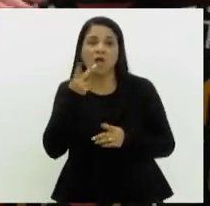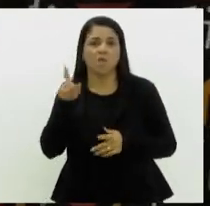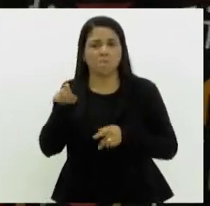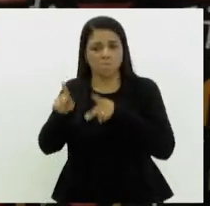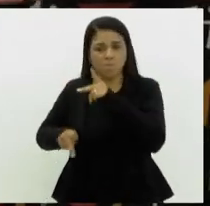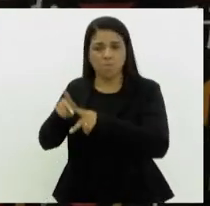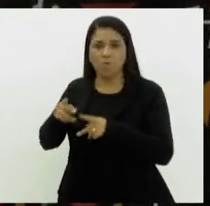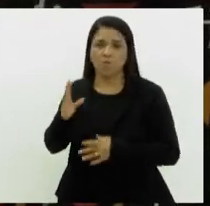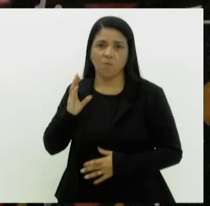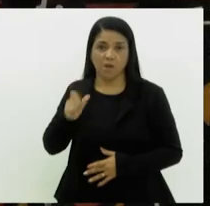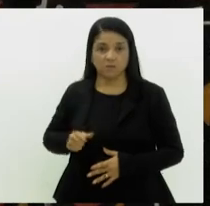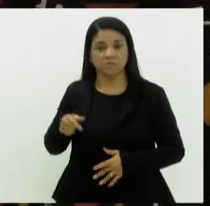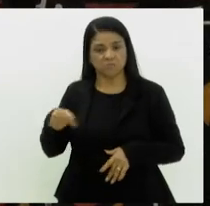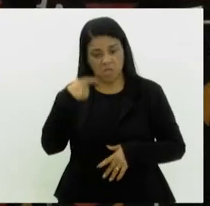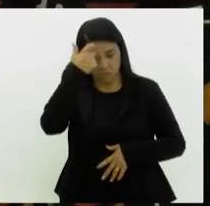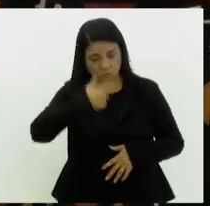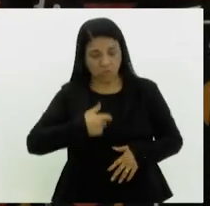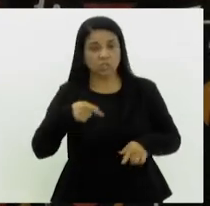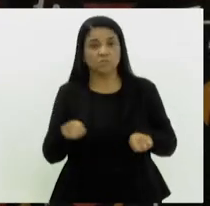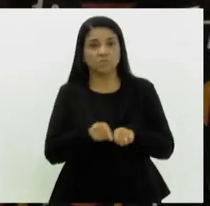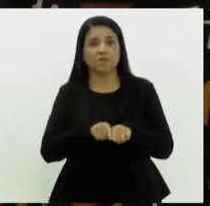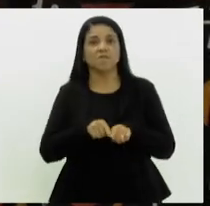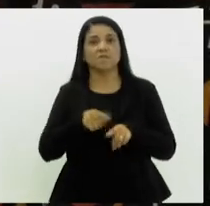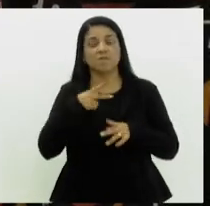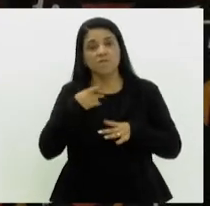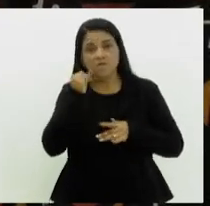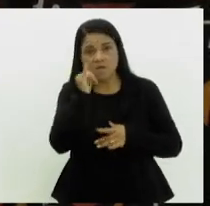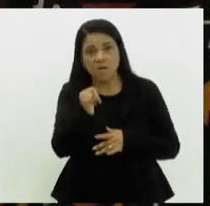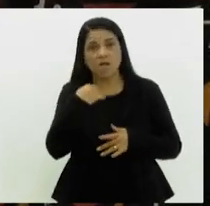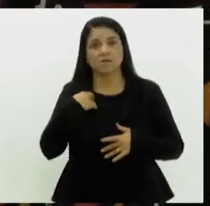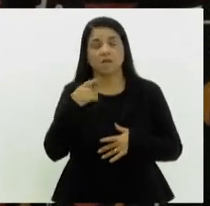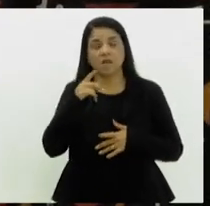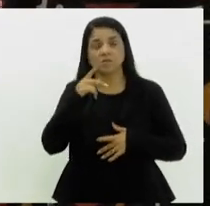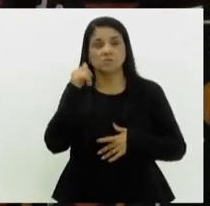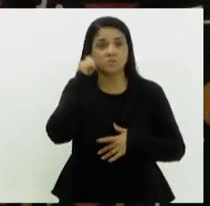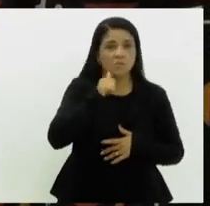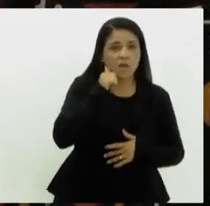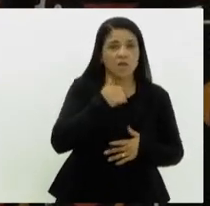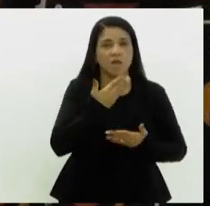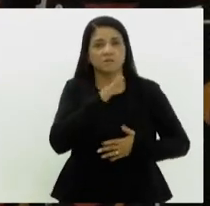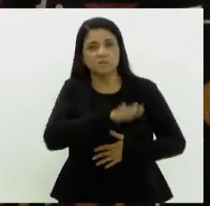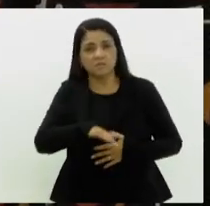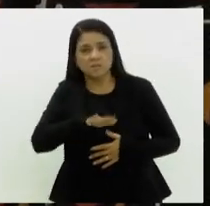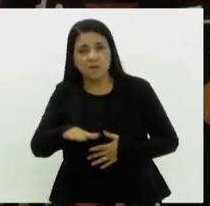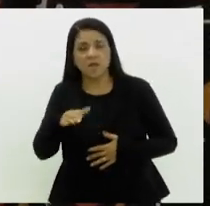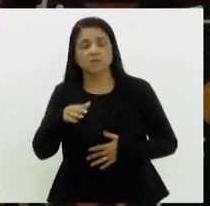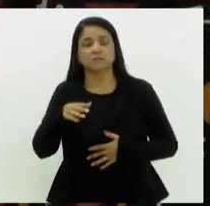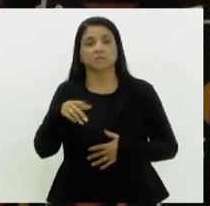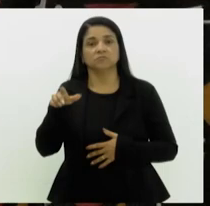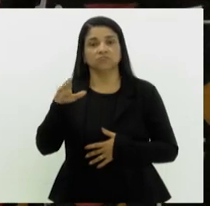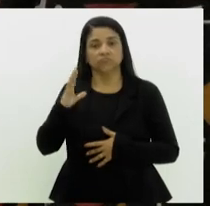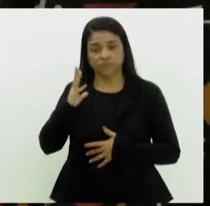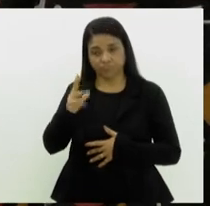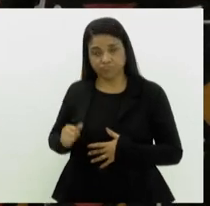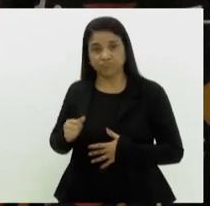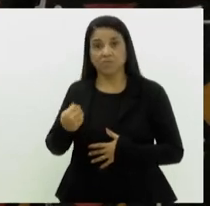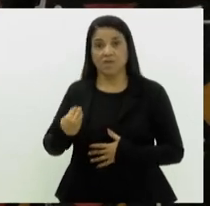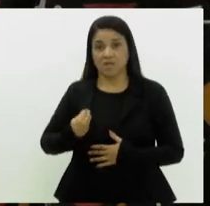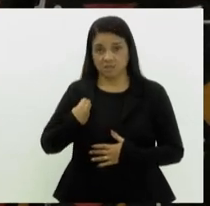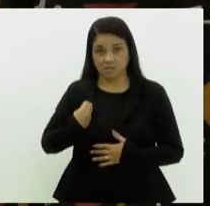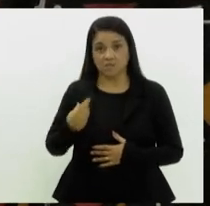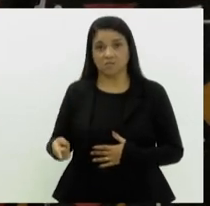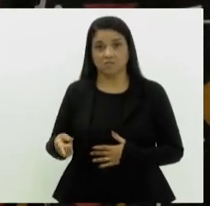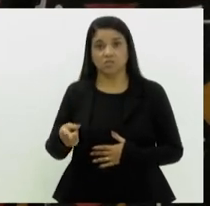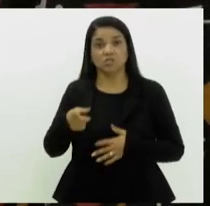para lembrar que eles existem e que as crianças, mulheres, civis daquele país, daquele Estado que ainda não foi reconhecido como deveria, valem a mesma